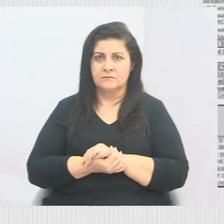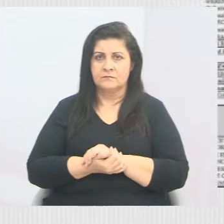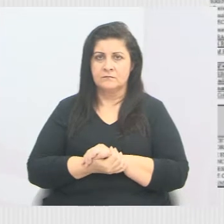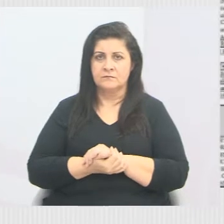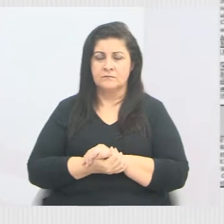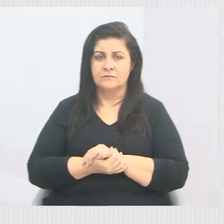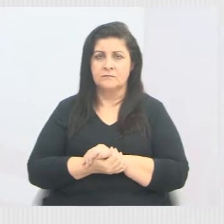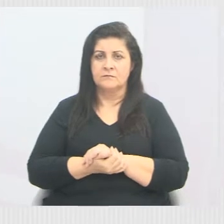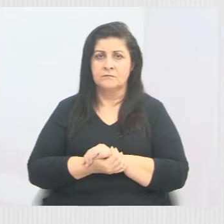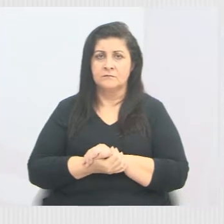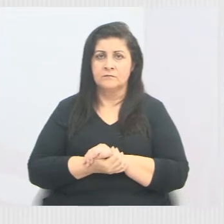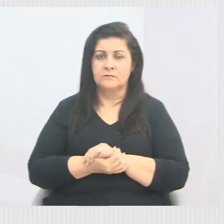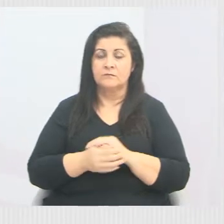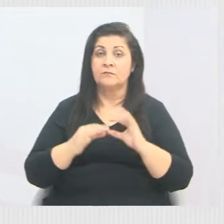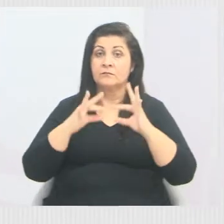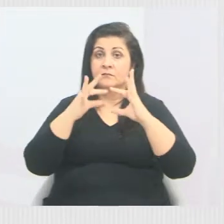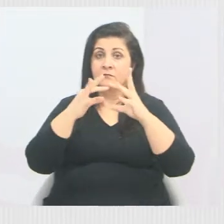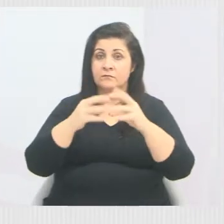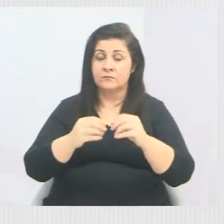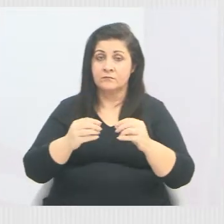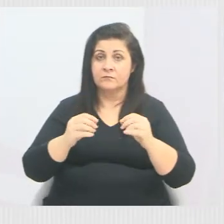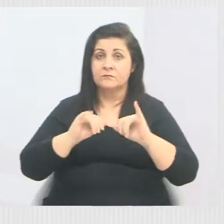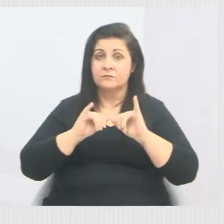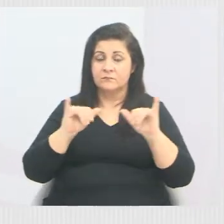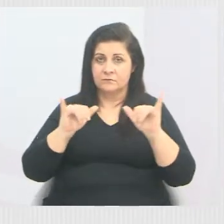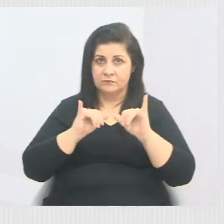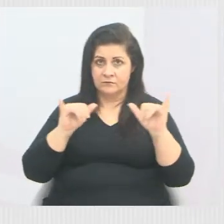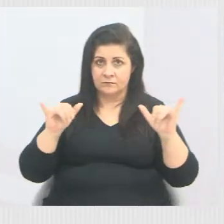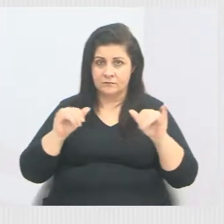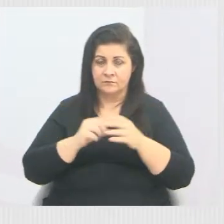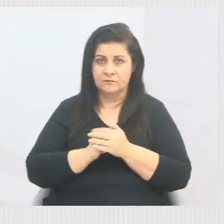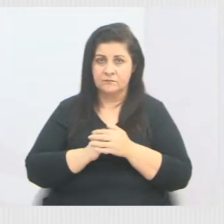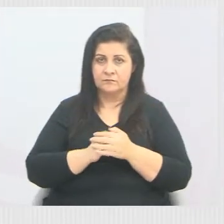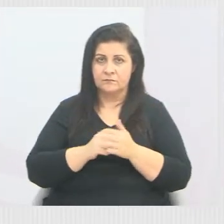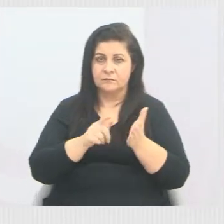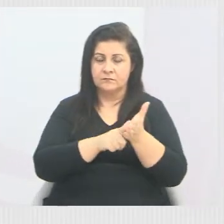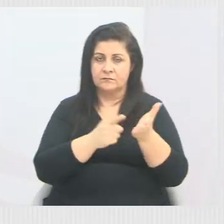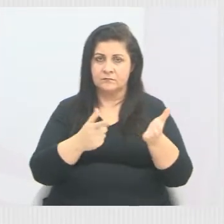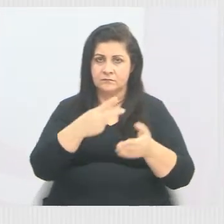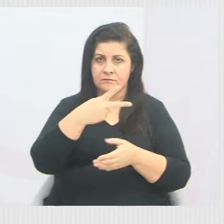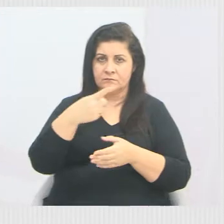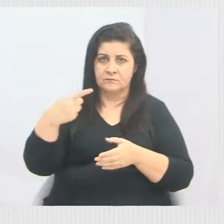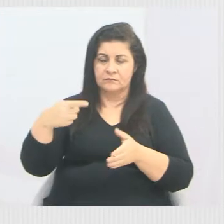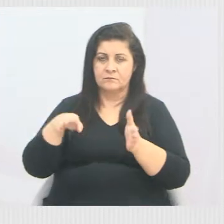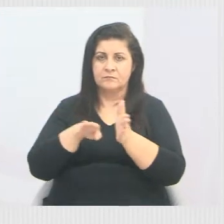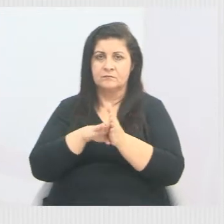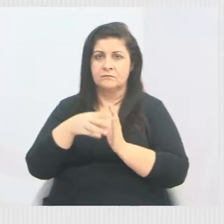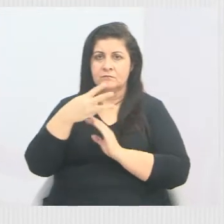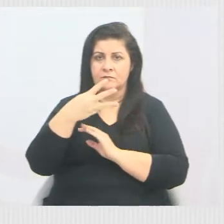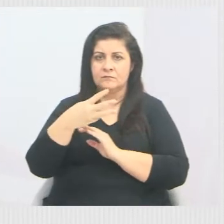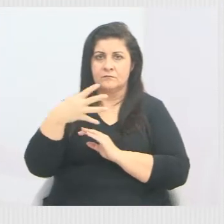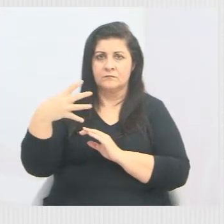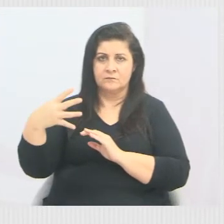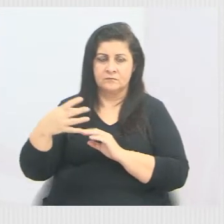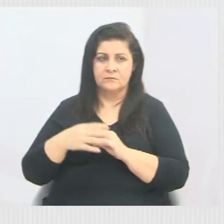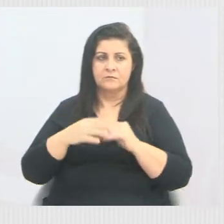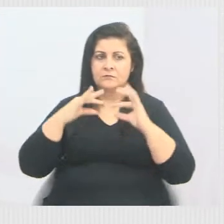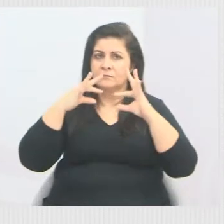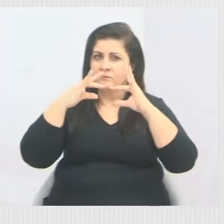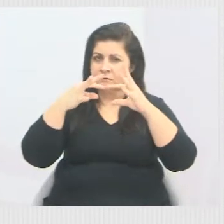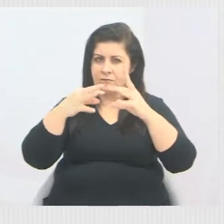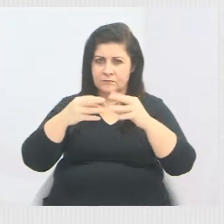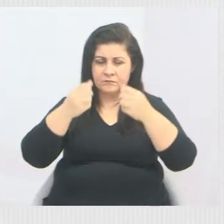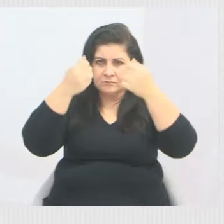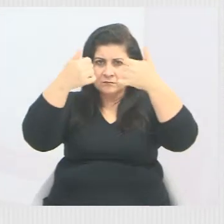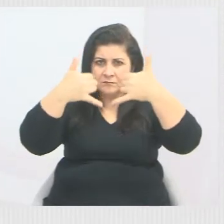online. Esses relatórios todos que vocês estão vendo aqui, que são da página 21 até a página 34, eles são todos eles que estão presentes